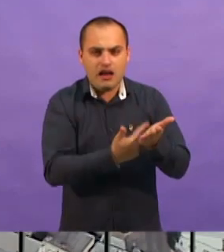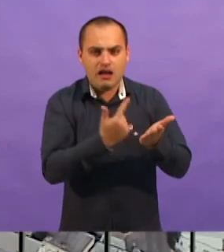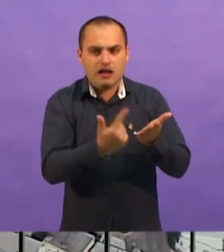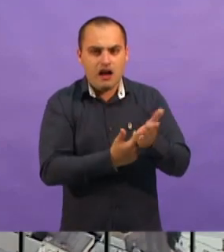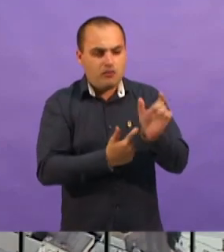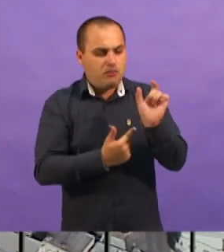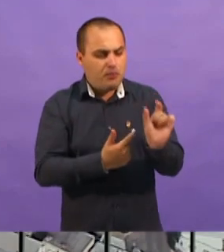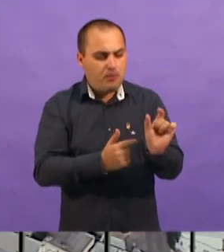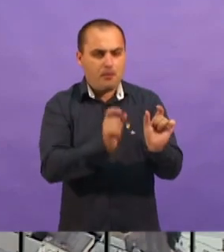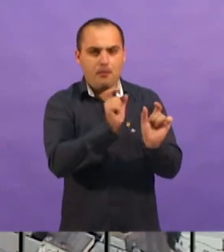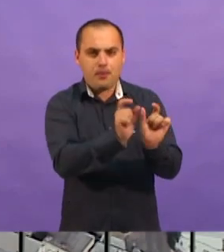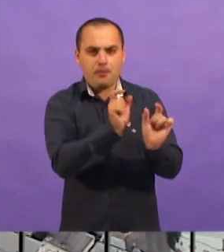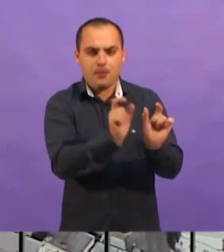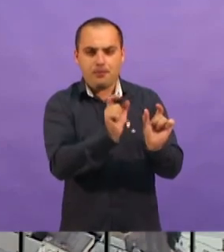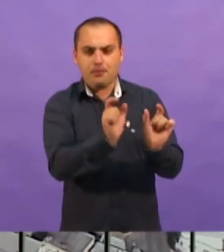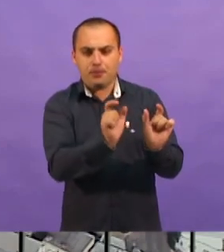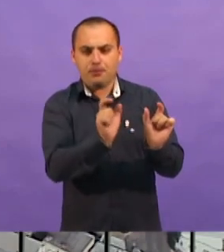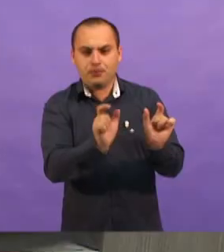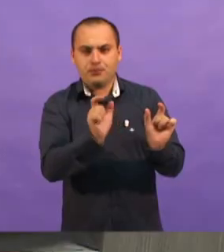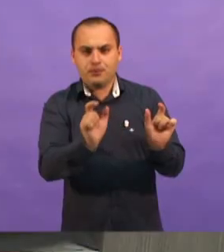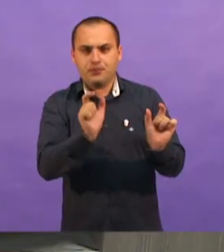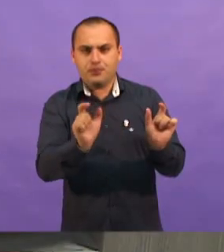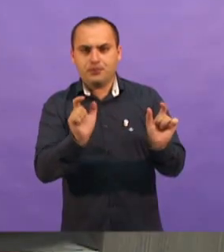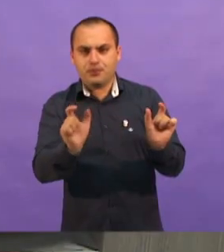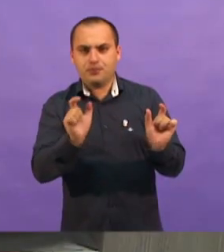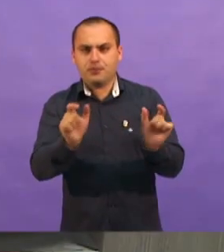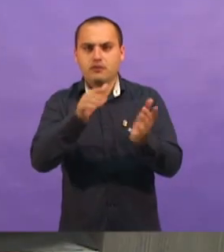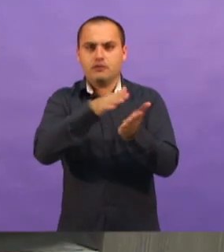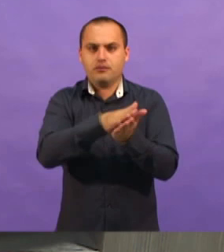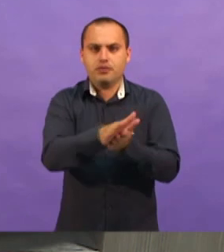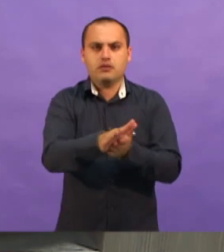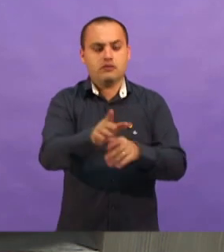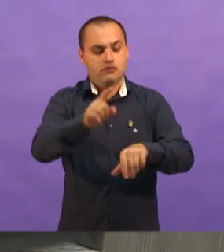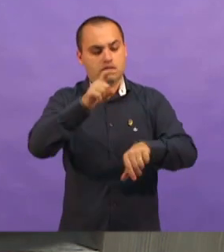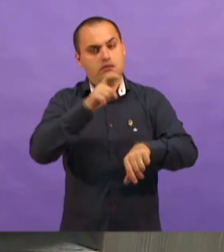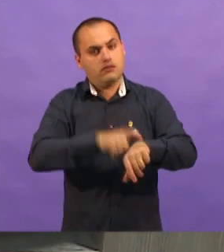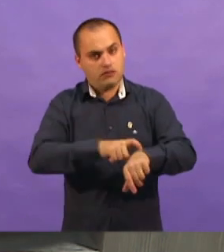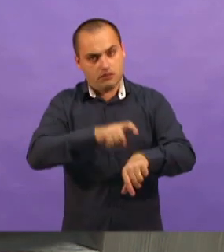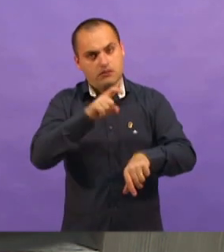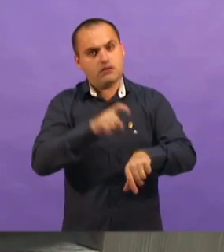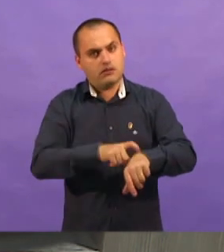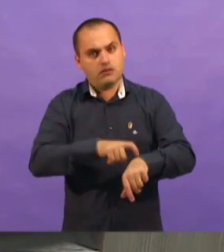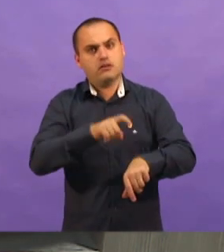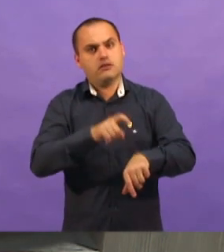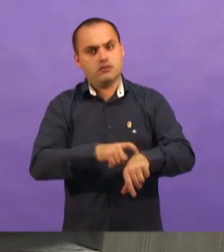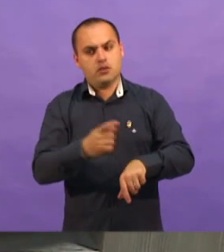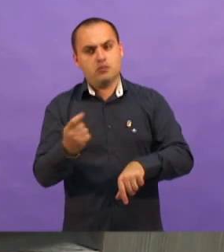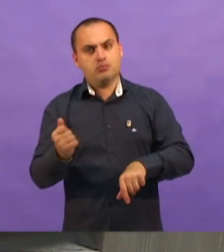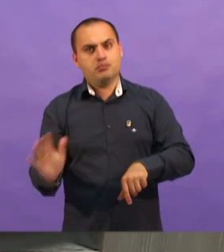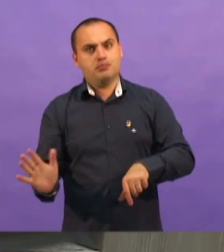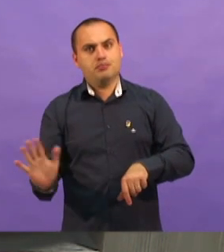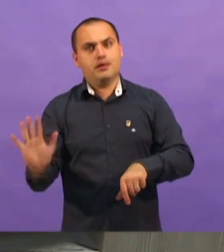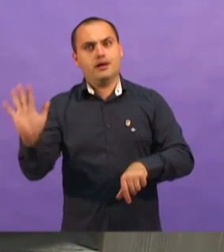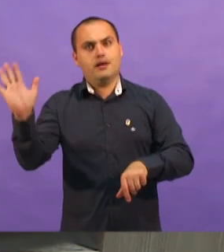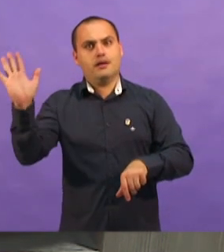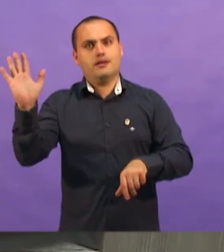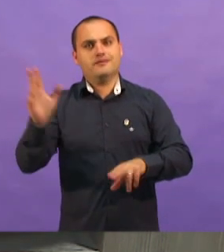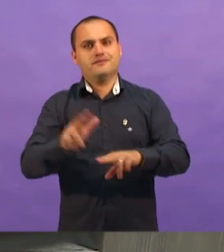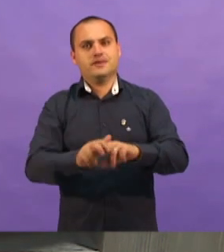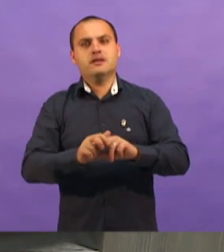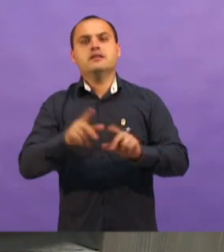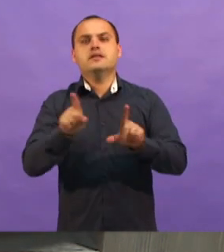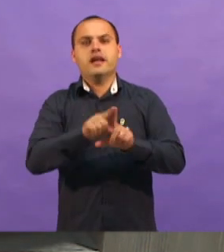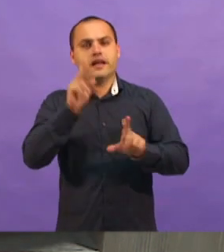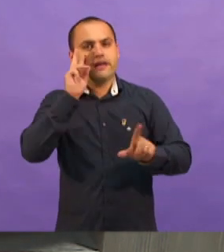uma página com os tipos e tudo mais. Isso demanda tempo, e tempo é dinheiro, né? Tem a